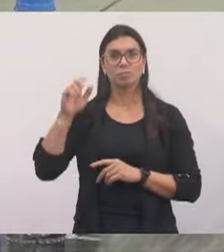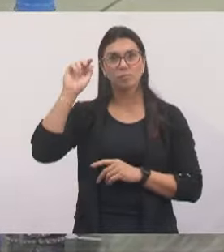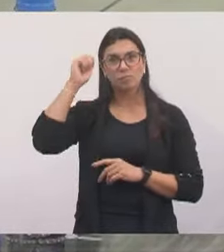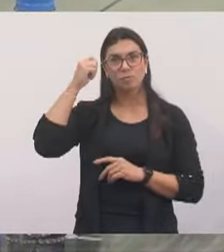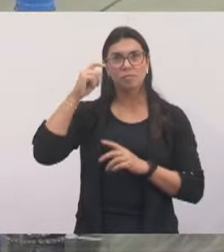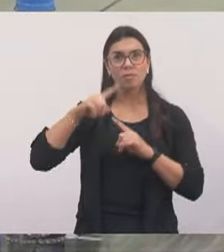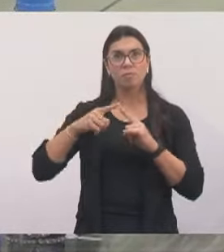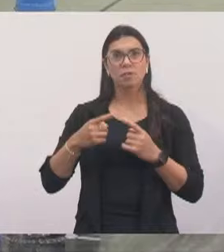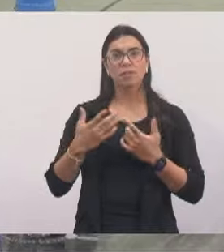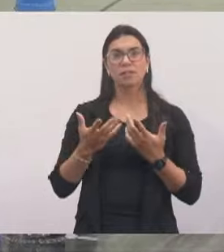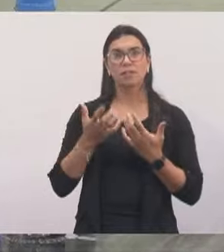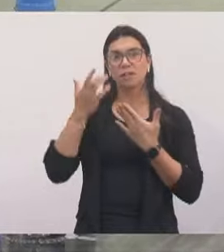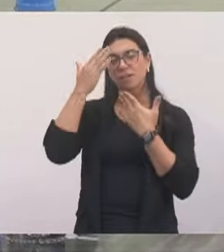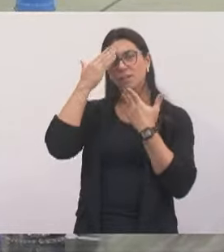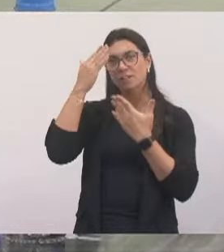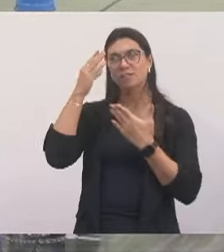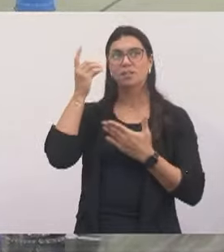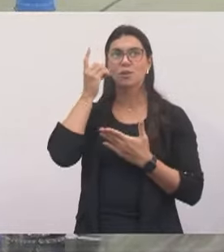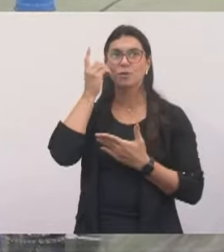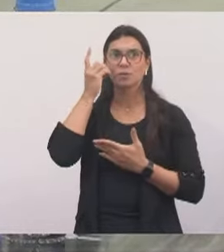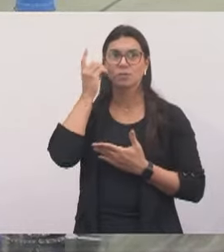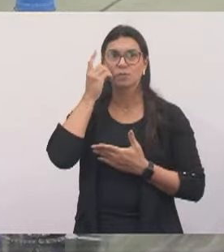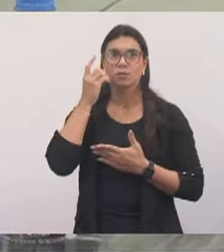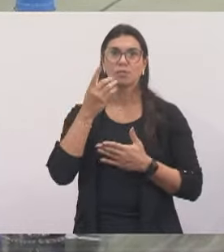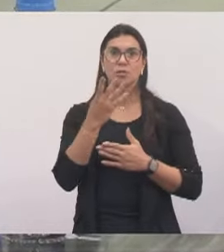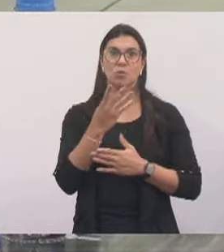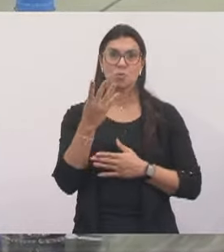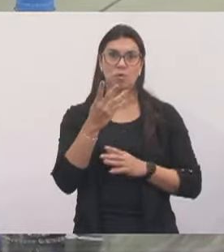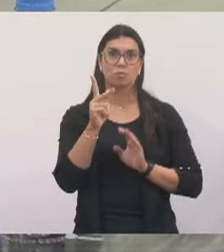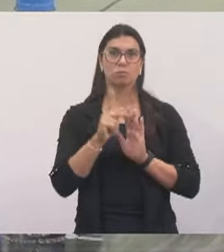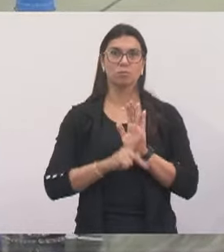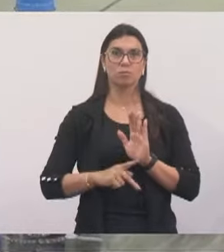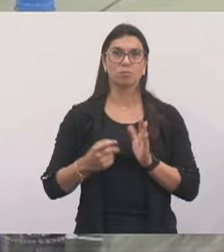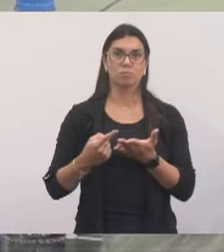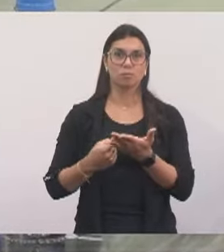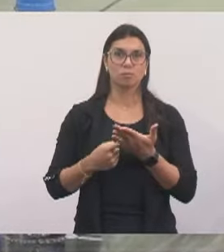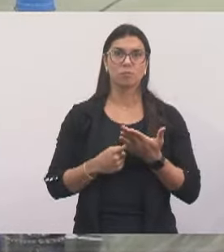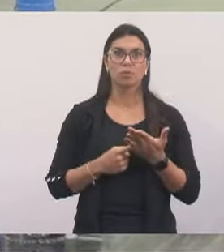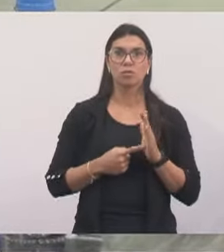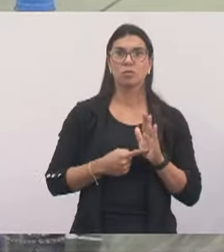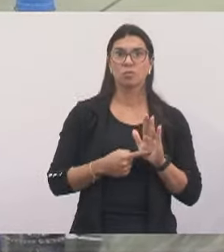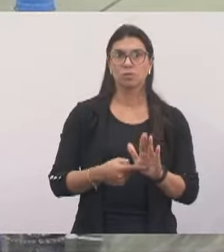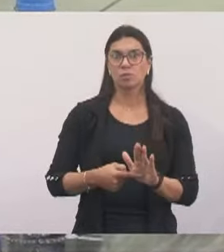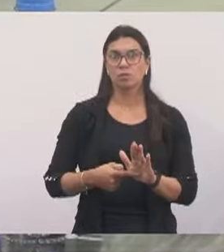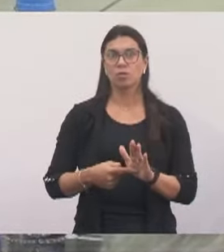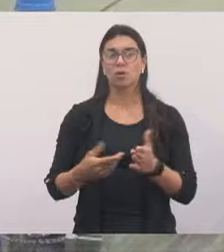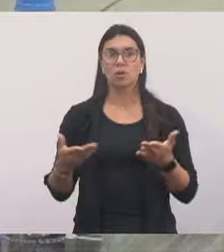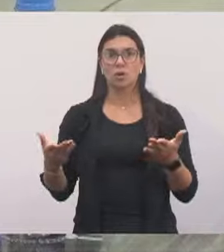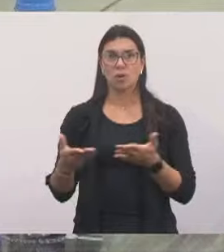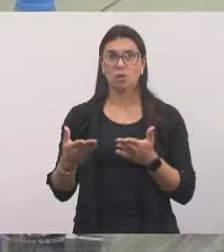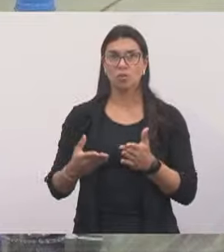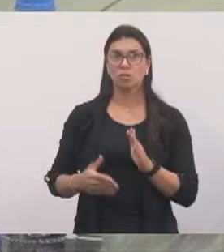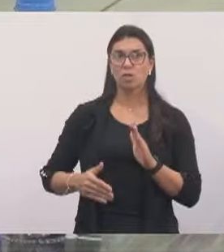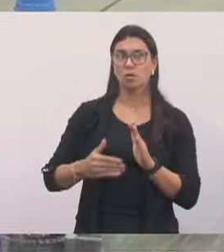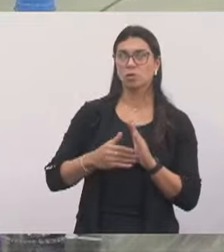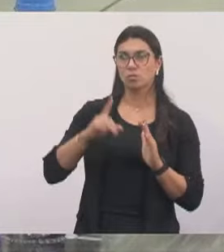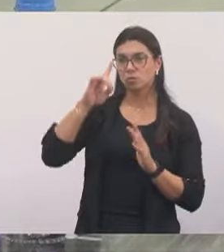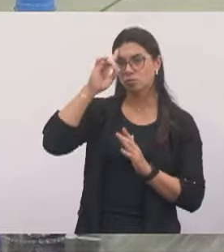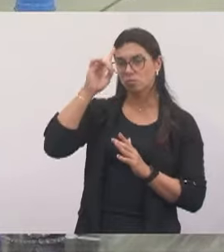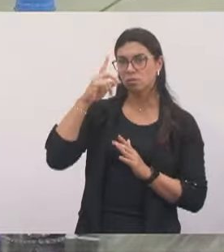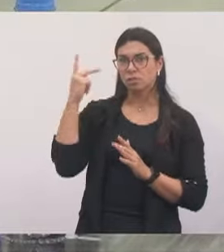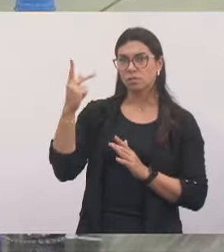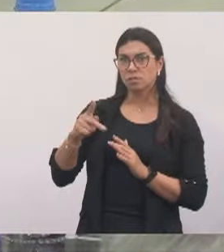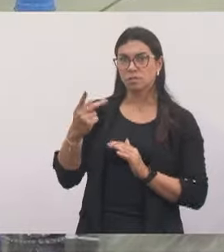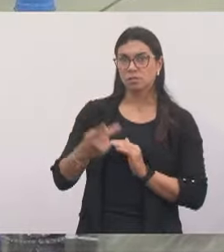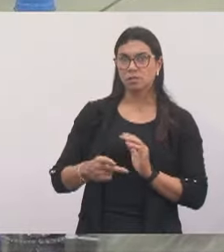pelo esse projeto que está aqui na casa, os 4 projetos. Dude, hoje é o último dia seu, mas você fez um grande trabalho